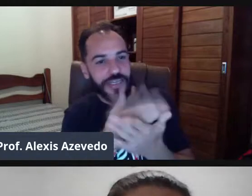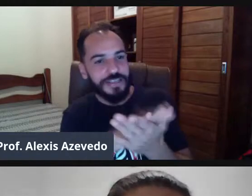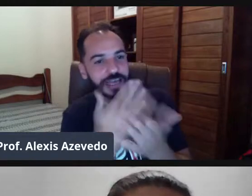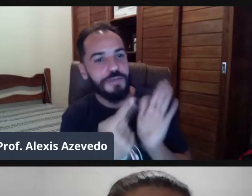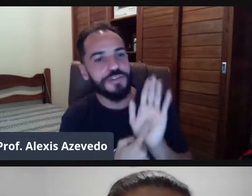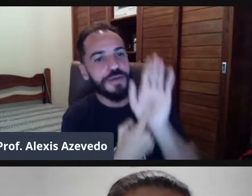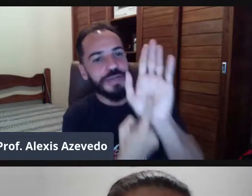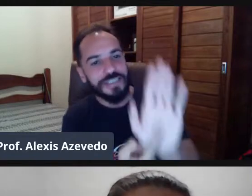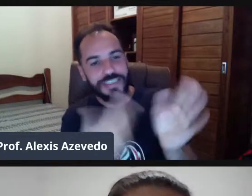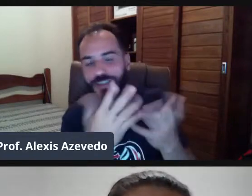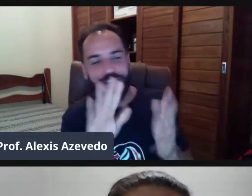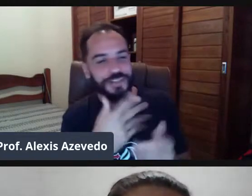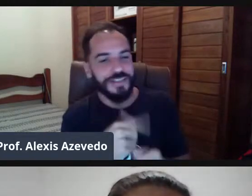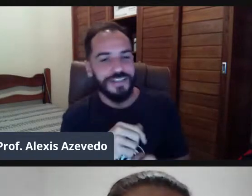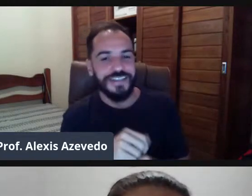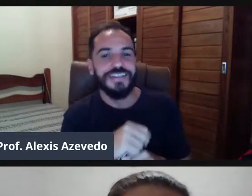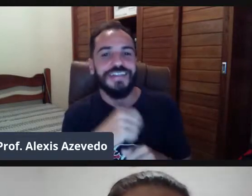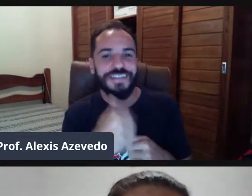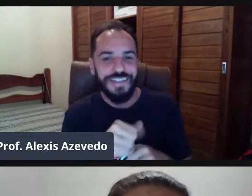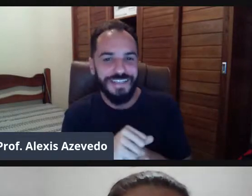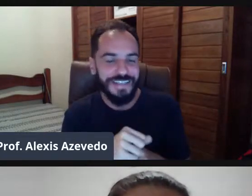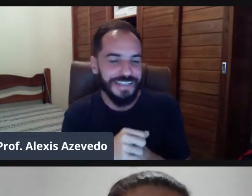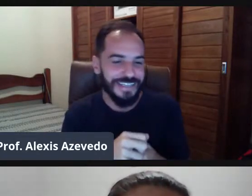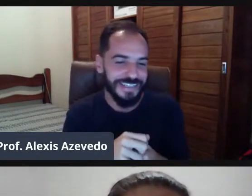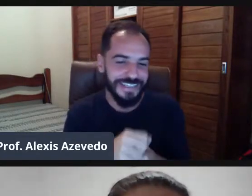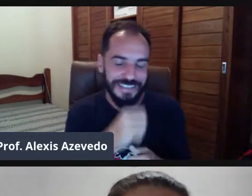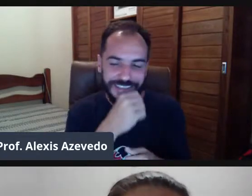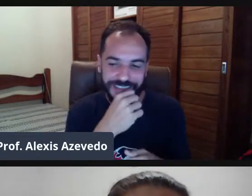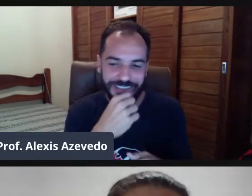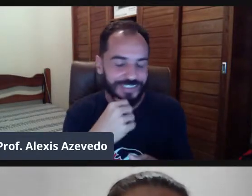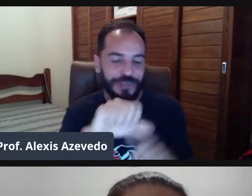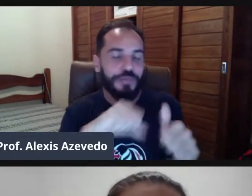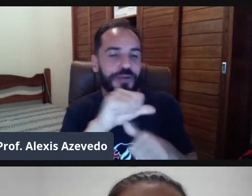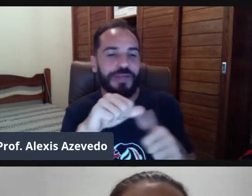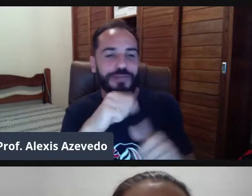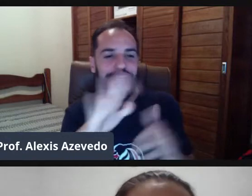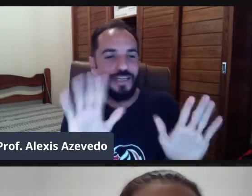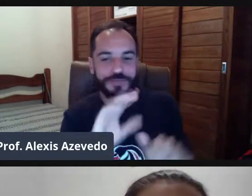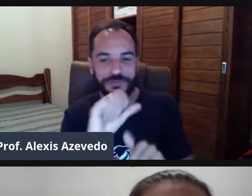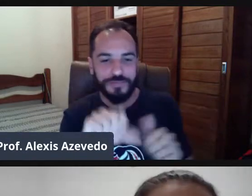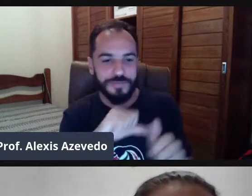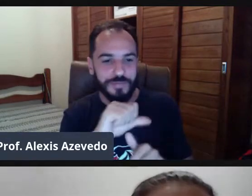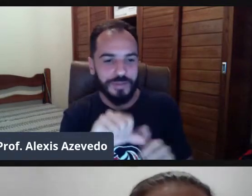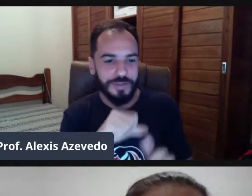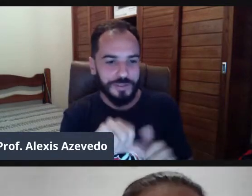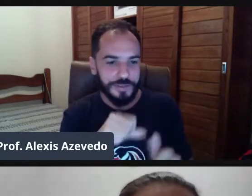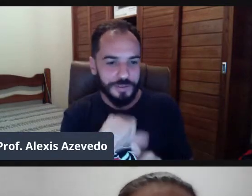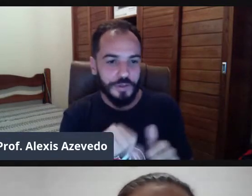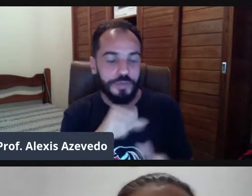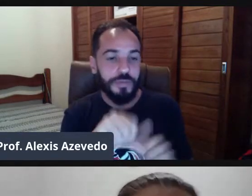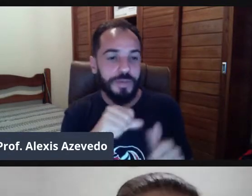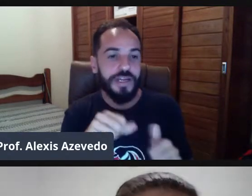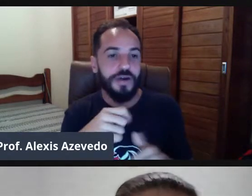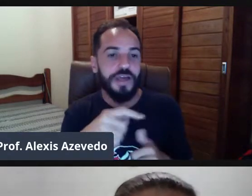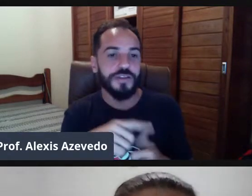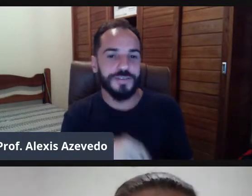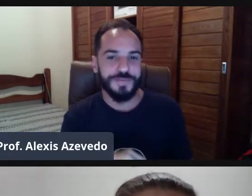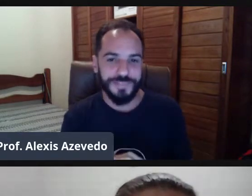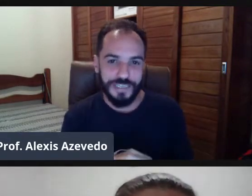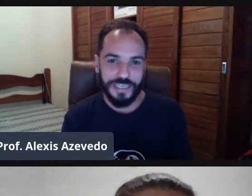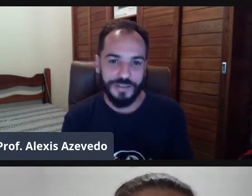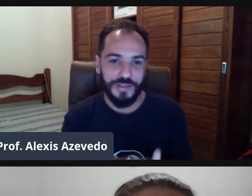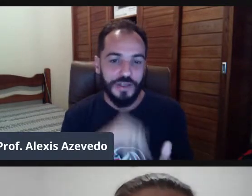limpa, afina, dá o conserto, depois guarda. Então, às vezes a gente se